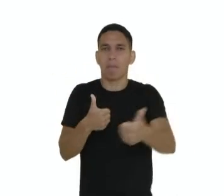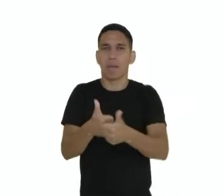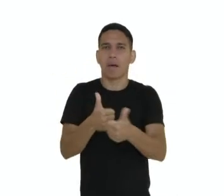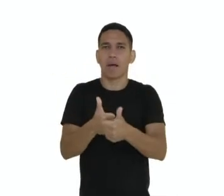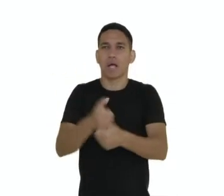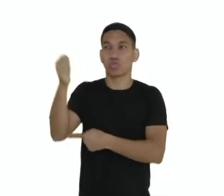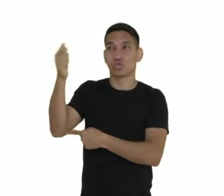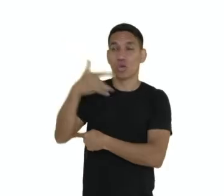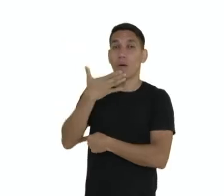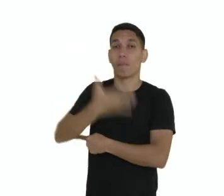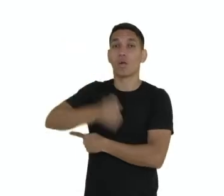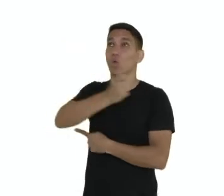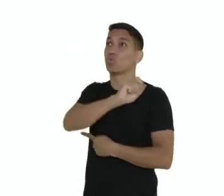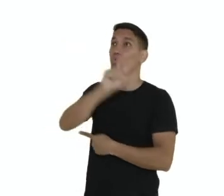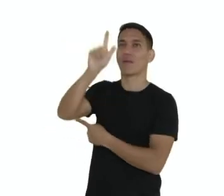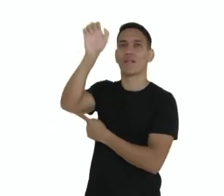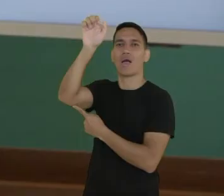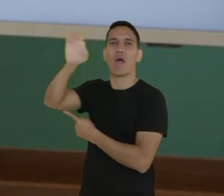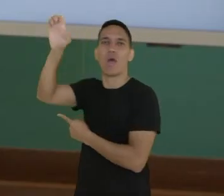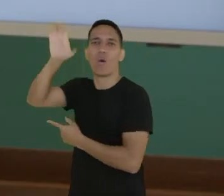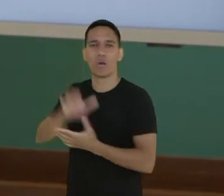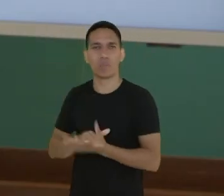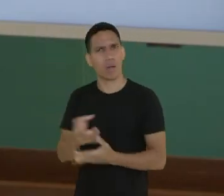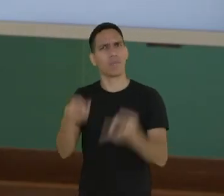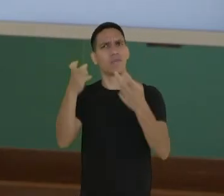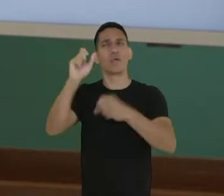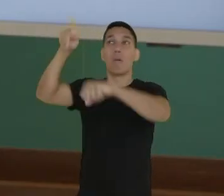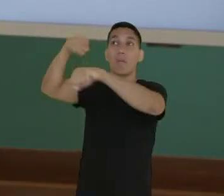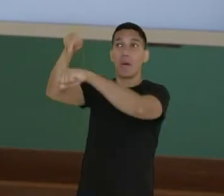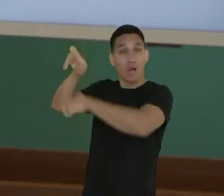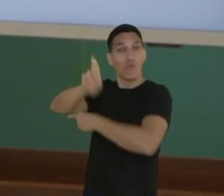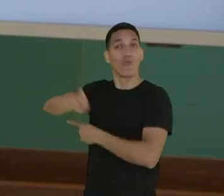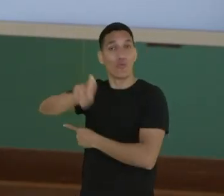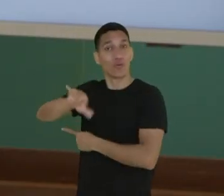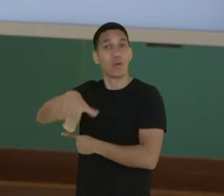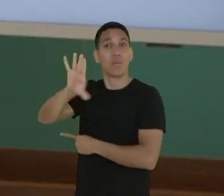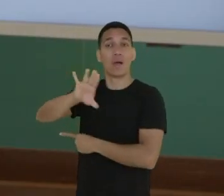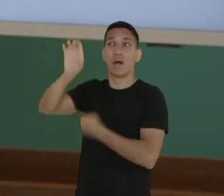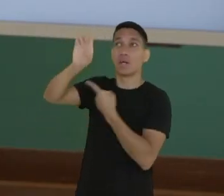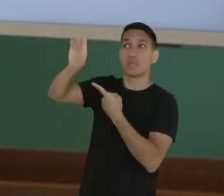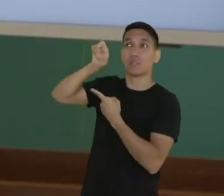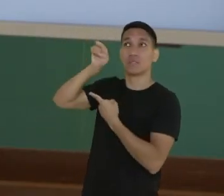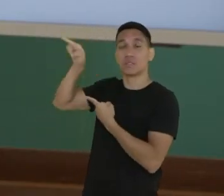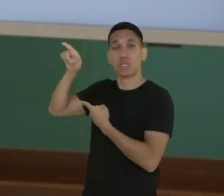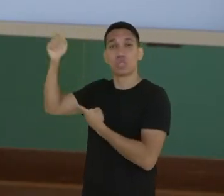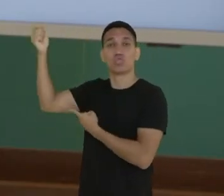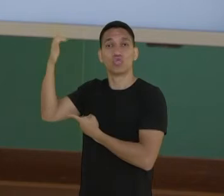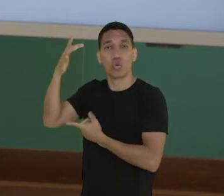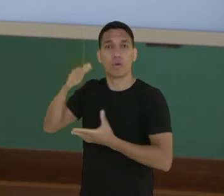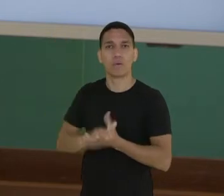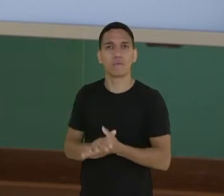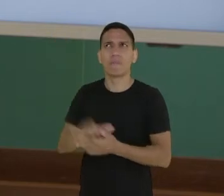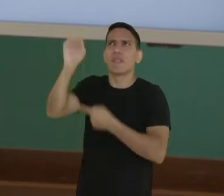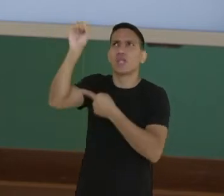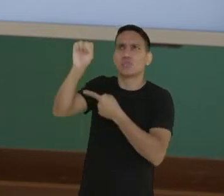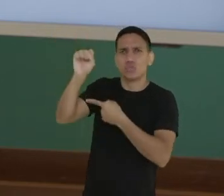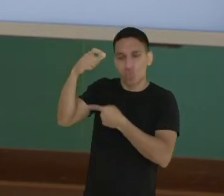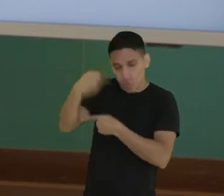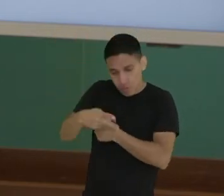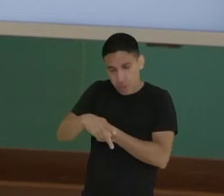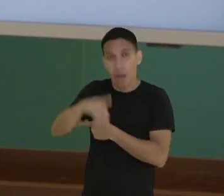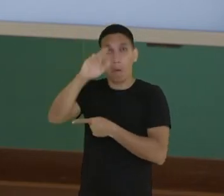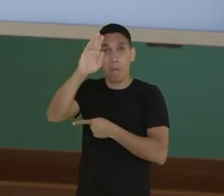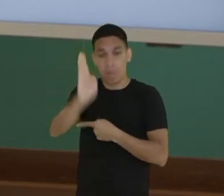europeus. Então vejam que os países europeus utilizam muita energia solar. Mesmo a região sul do país, né, ela tem